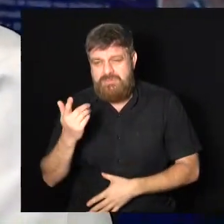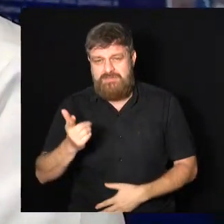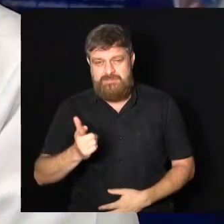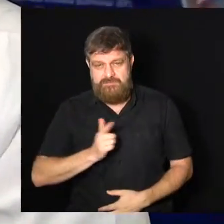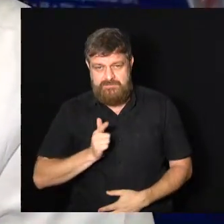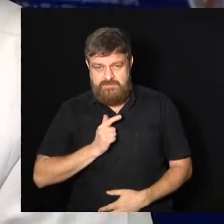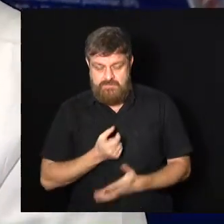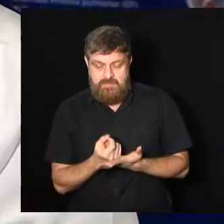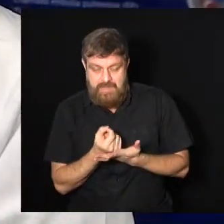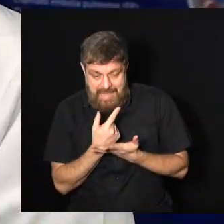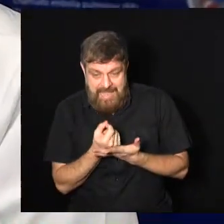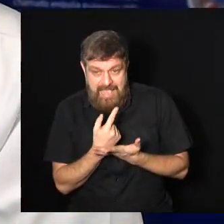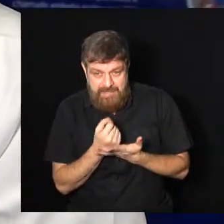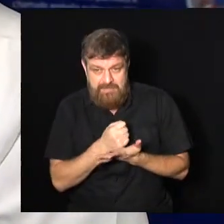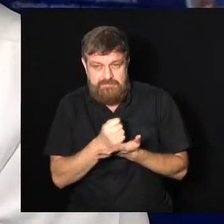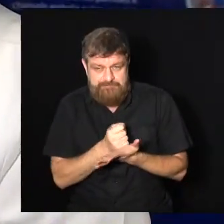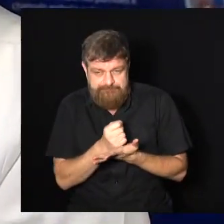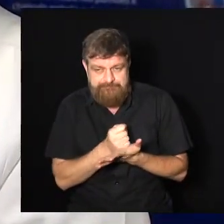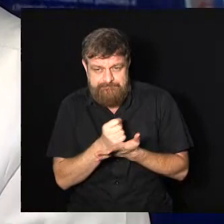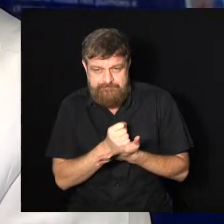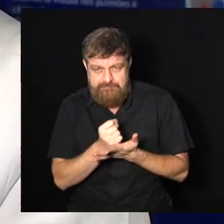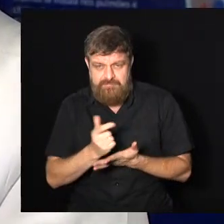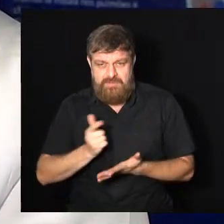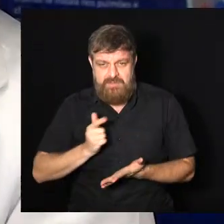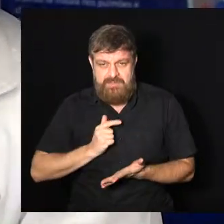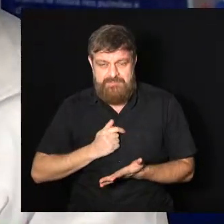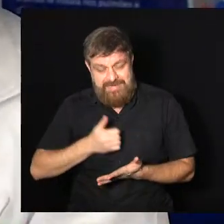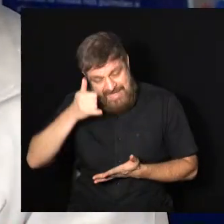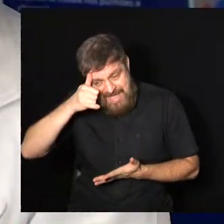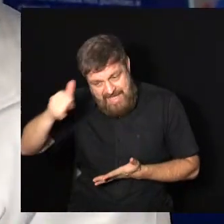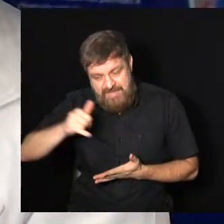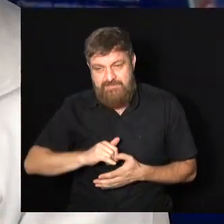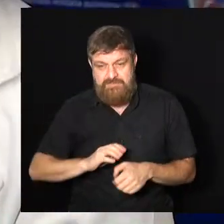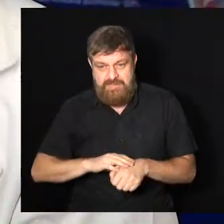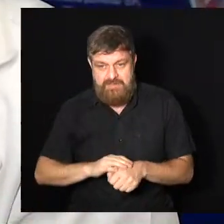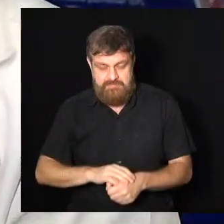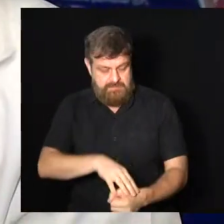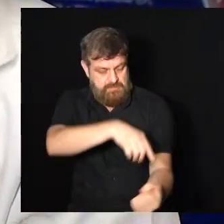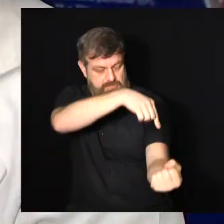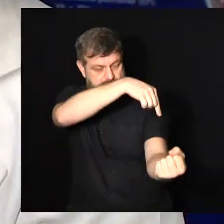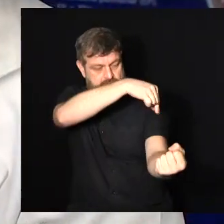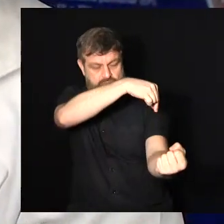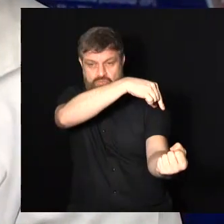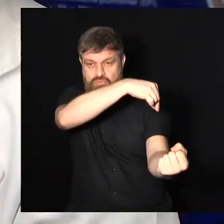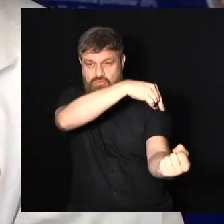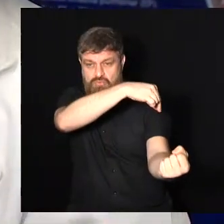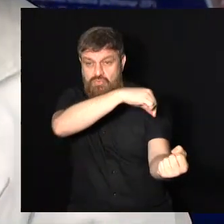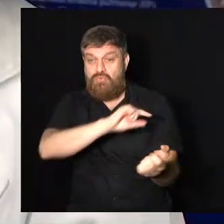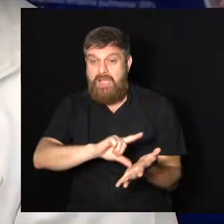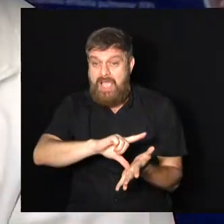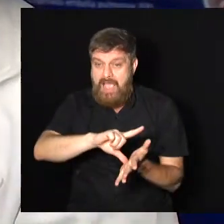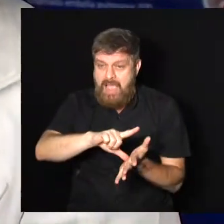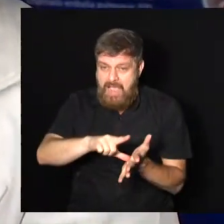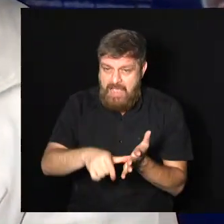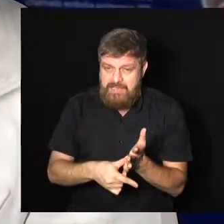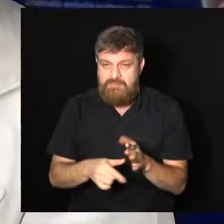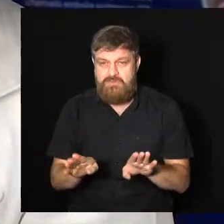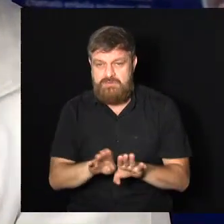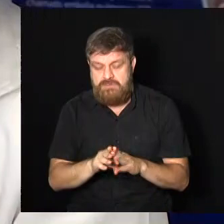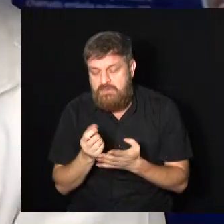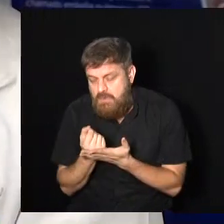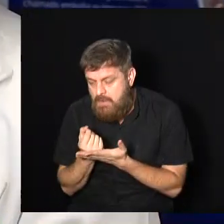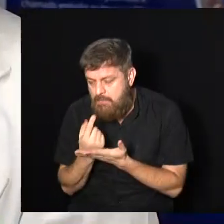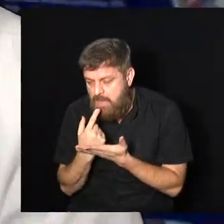de anticoagulante, né? Inicia-se com o anticoagulante endovenoso e depois o anticoagulante por via